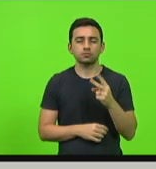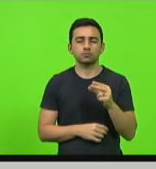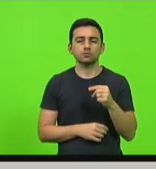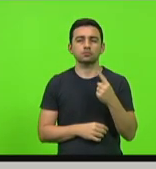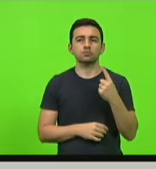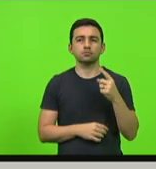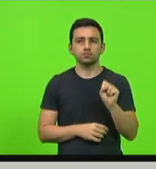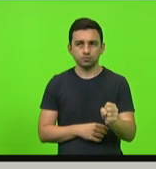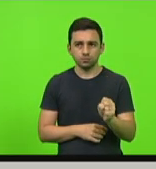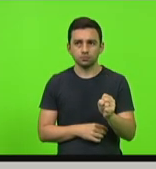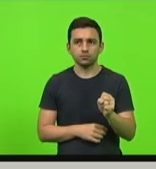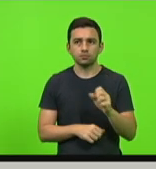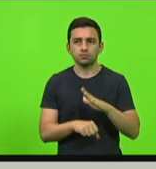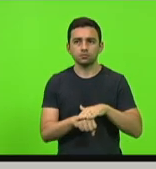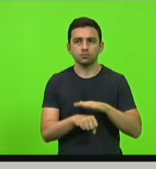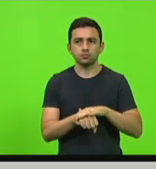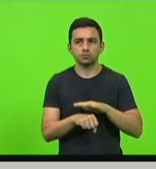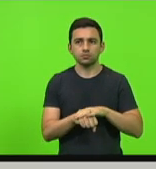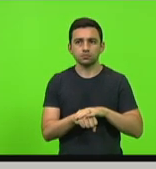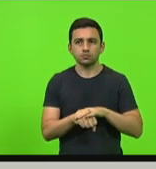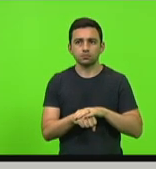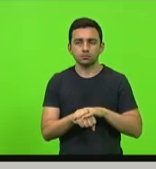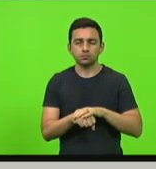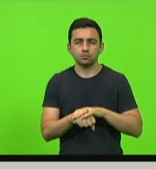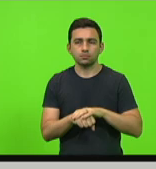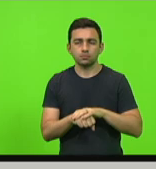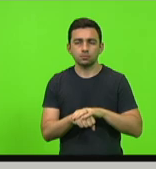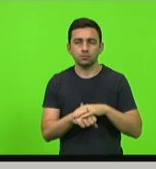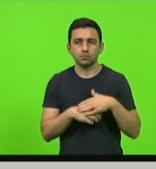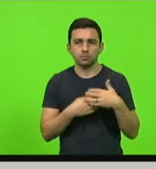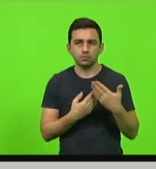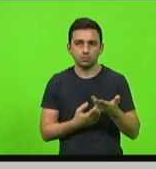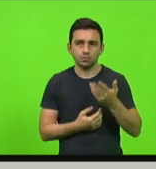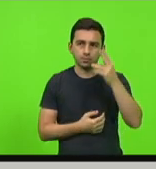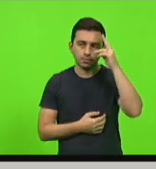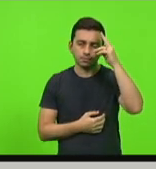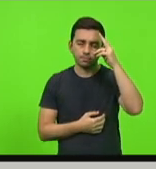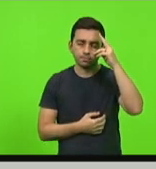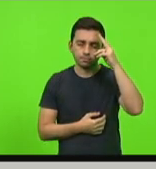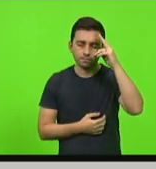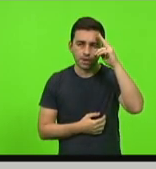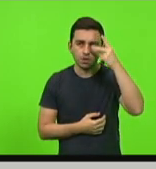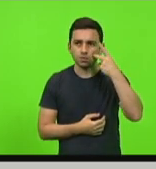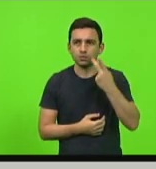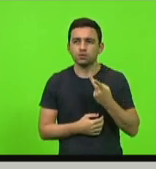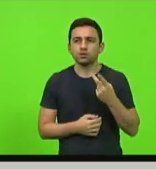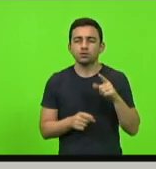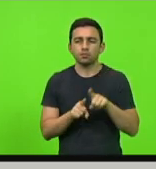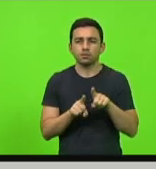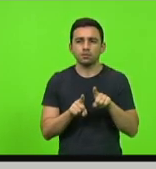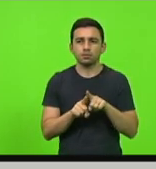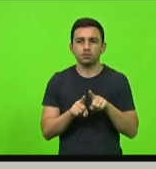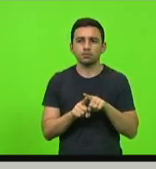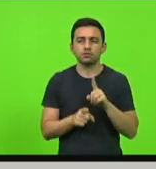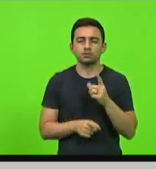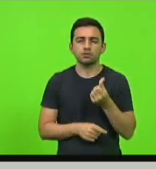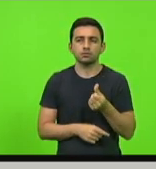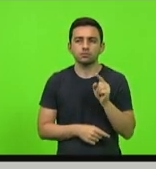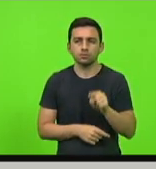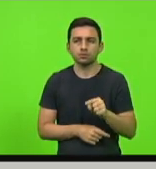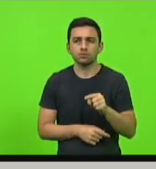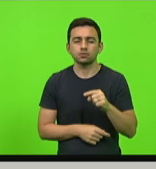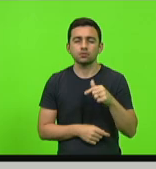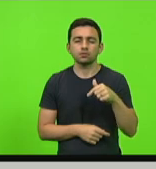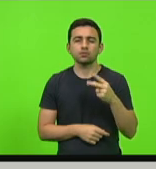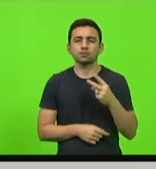81.7/2018, autor, deputado Mauro de Nadal. Acrescenta parágrafo único ao artigo 3º da Lei 16.721, de